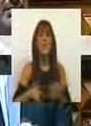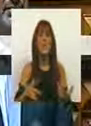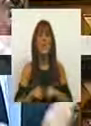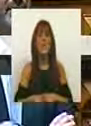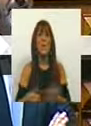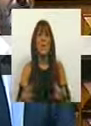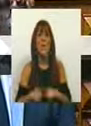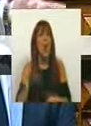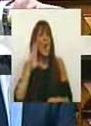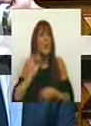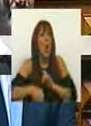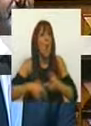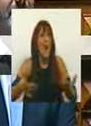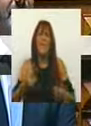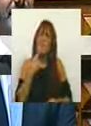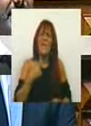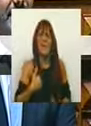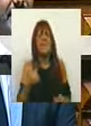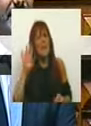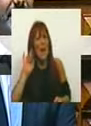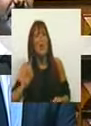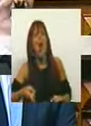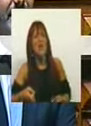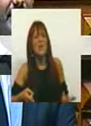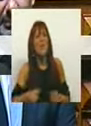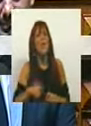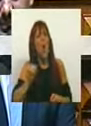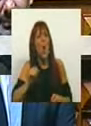sequer sabe do que se trata, mas diga lá se sabe do que se trata